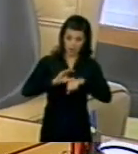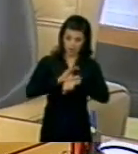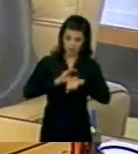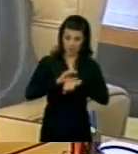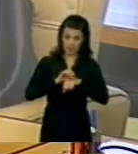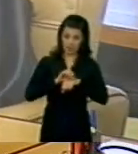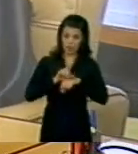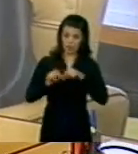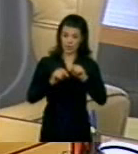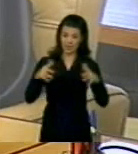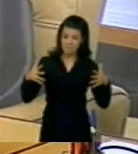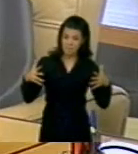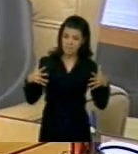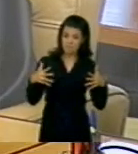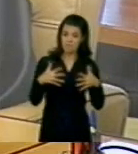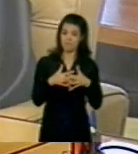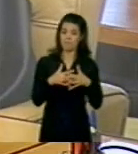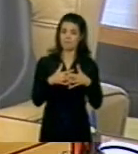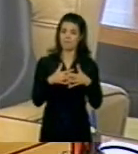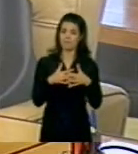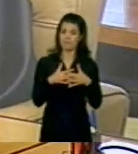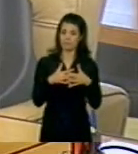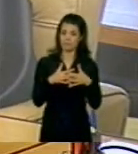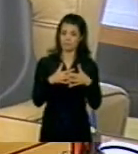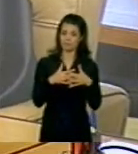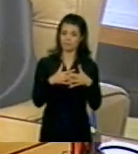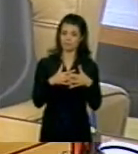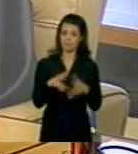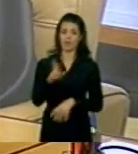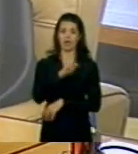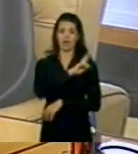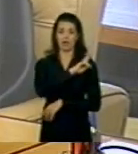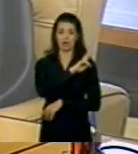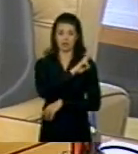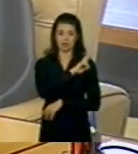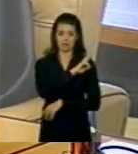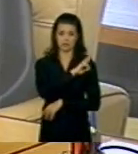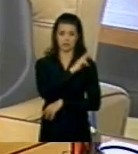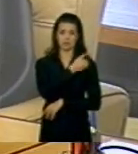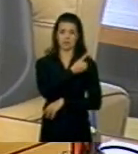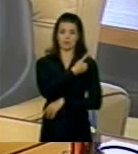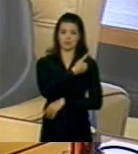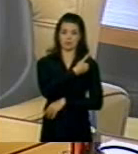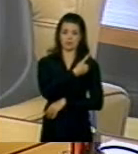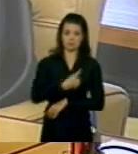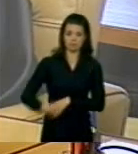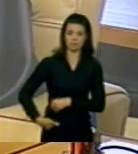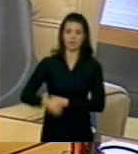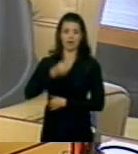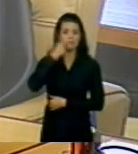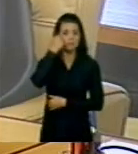impeçam, portanto, que obstem a responsabilização de agentes políticos e